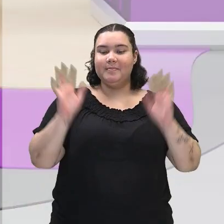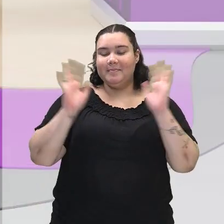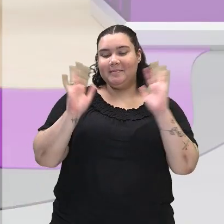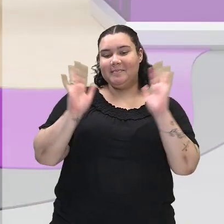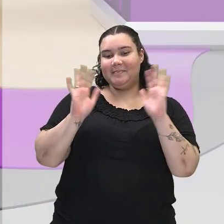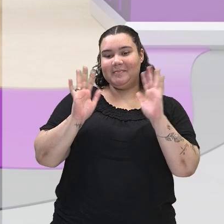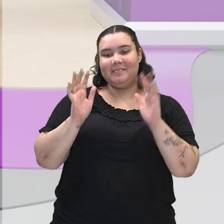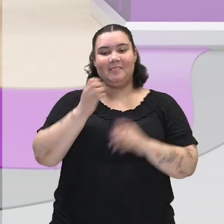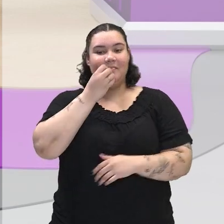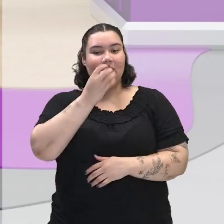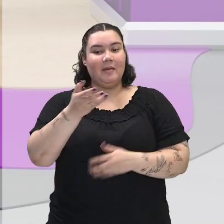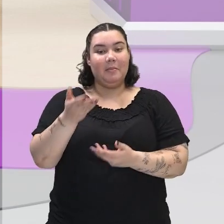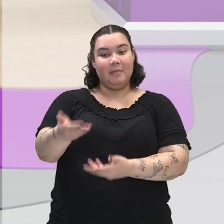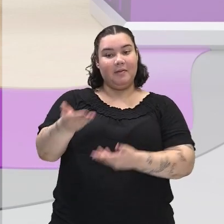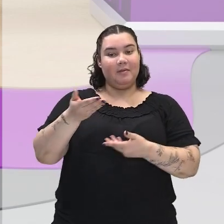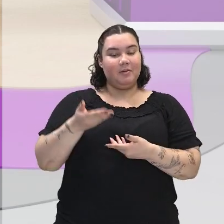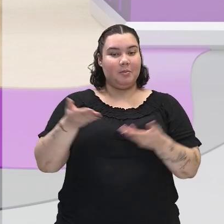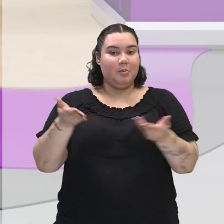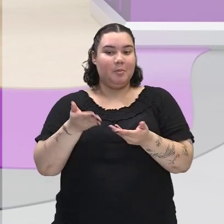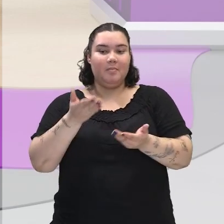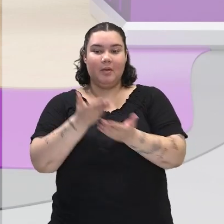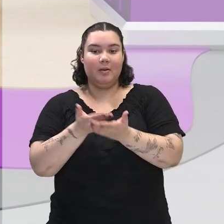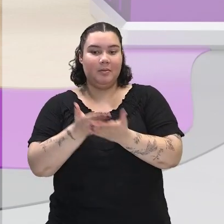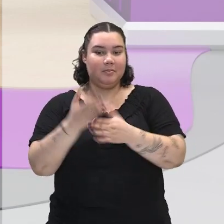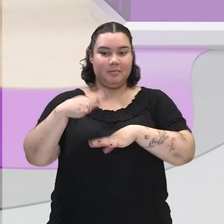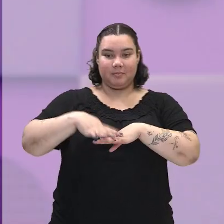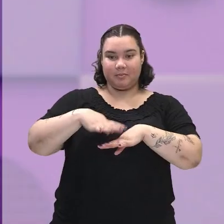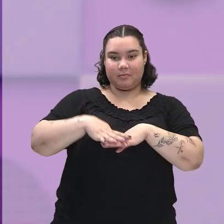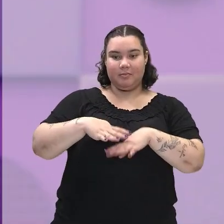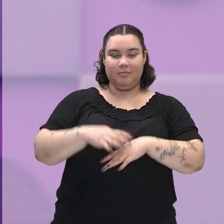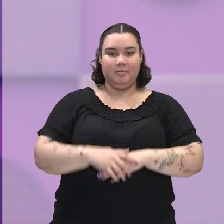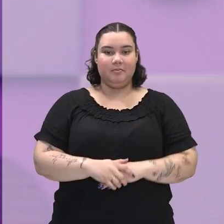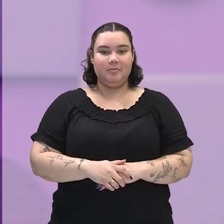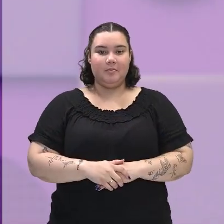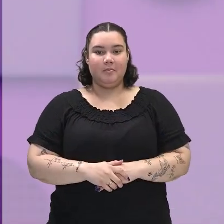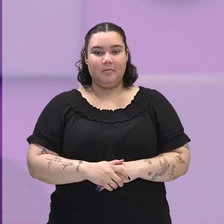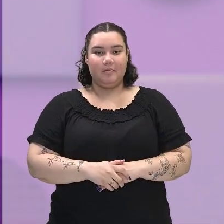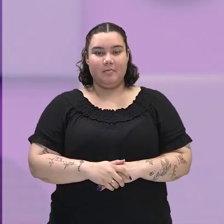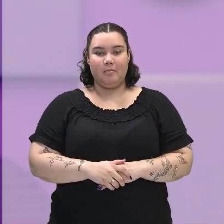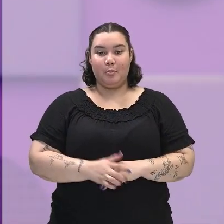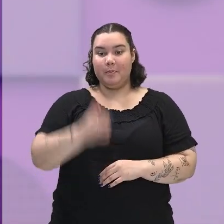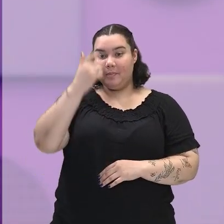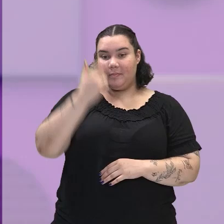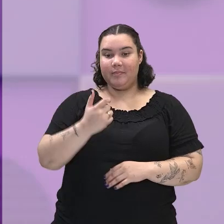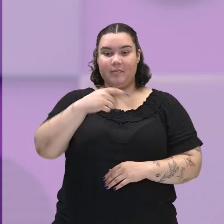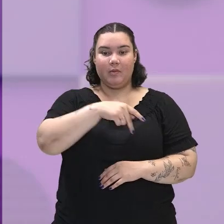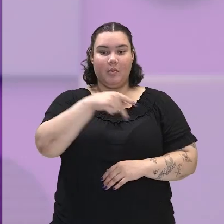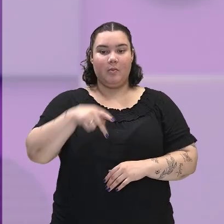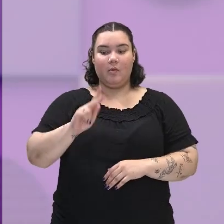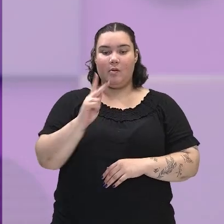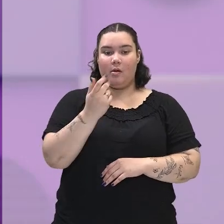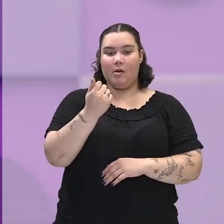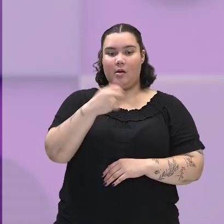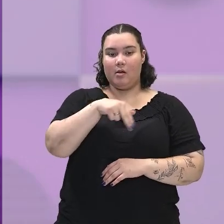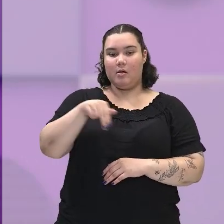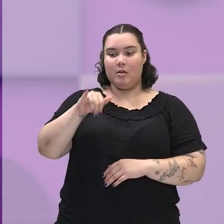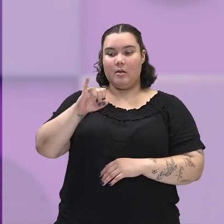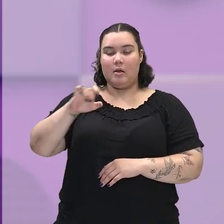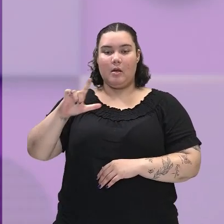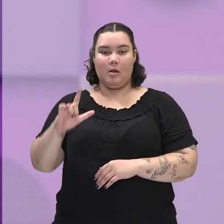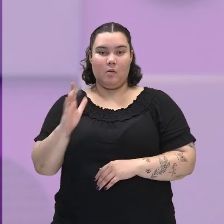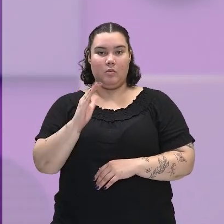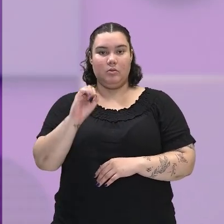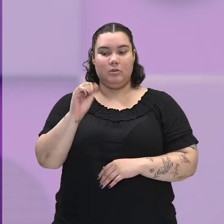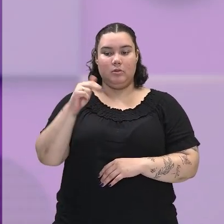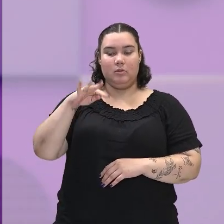Olá, sejam todos bem-vindos a mais uma aula de matemática. Eu sou o professor Aniel Santos, professor de matemática